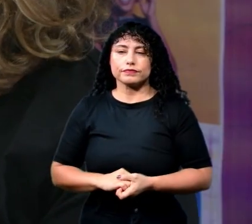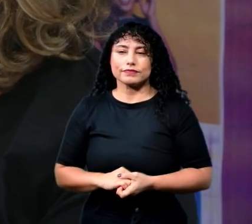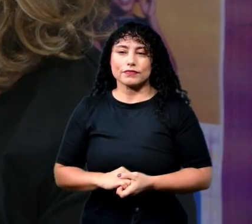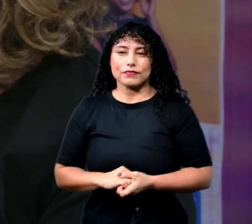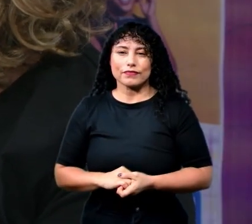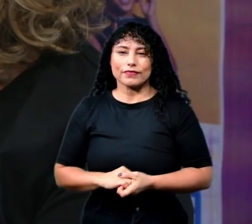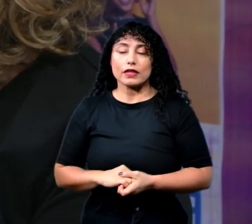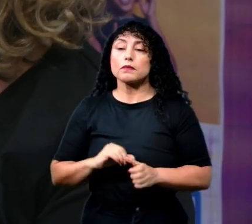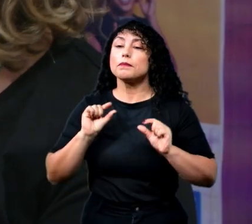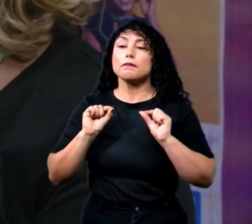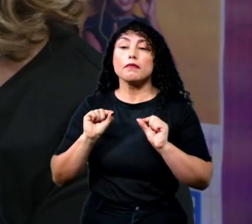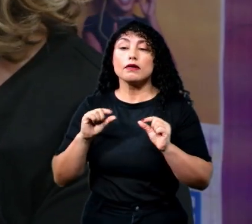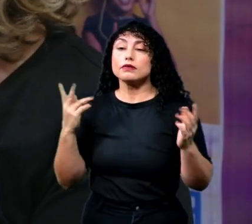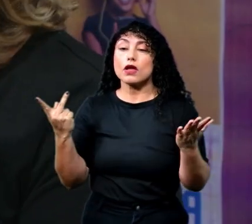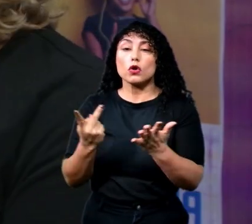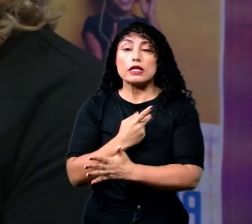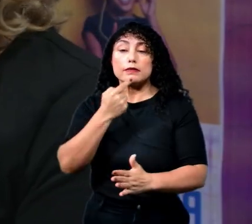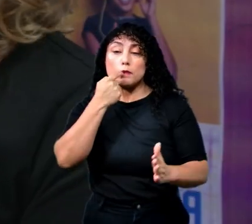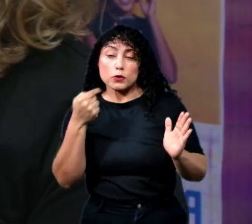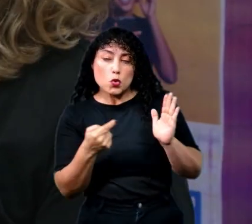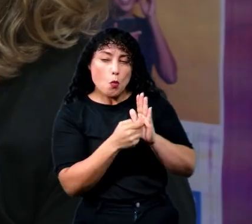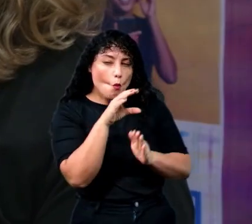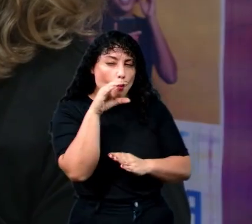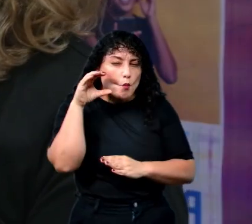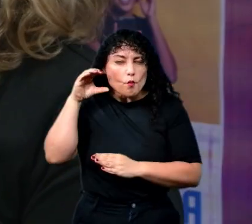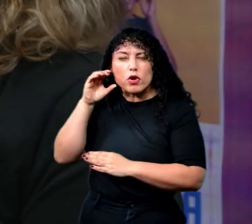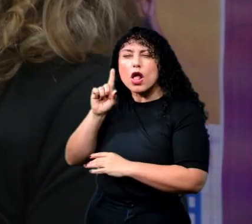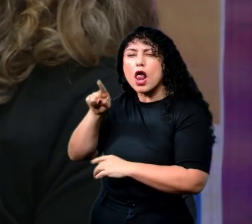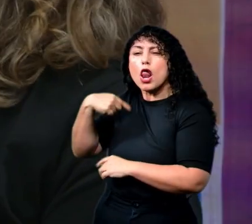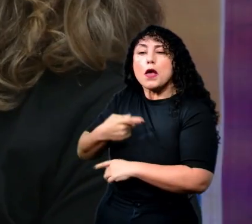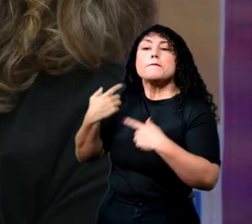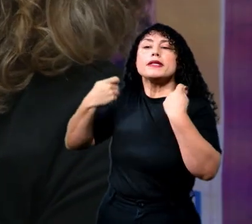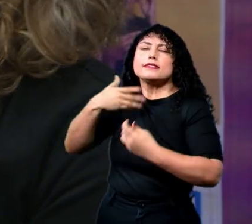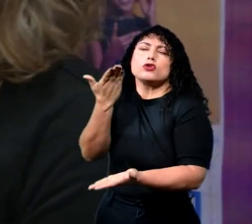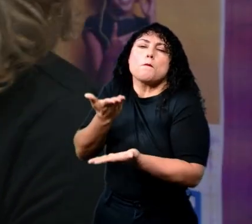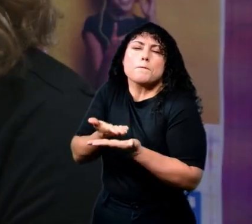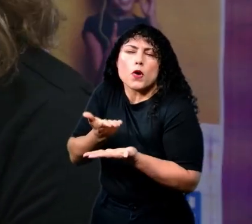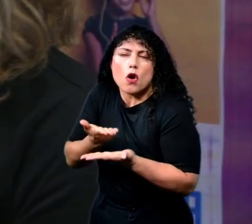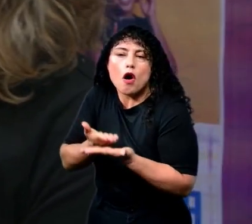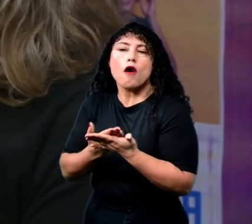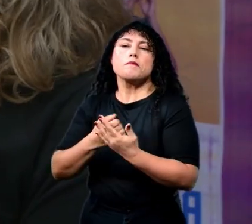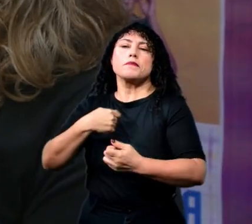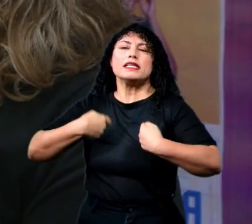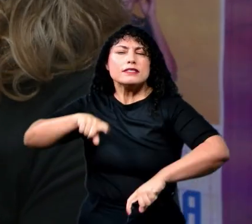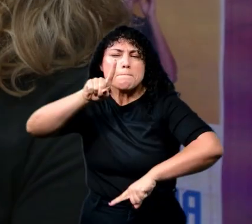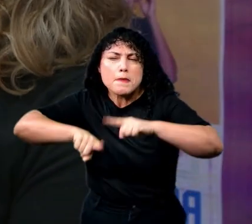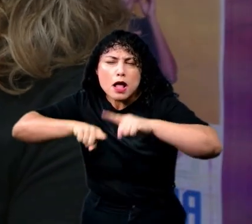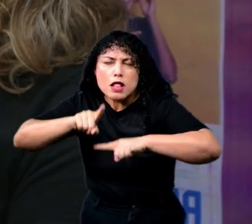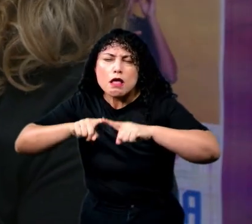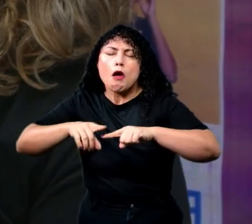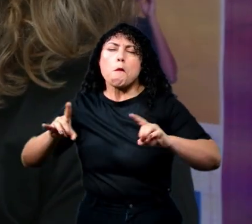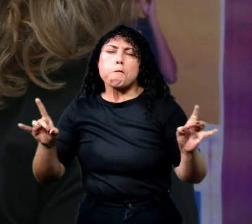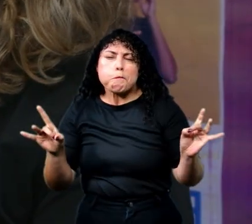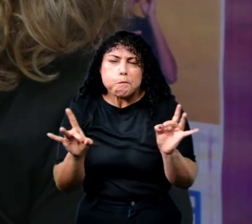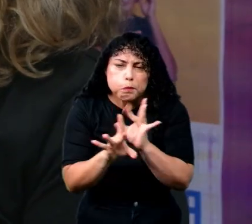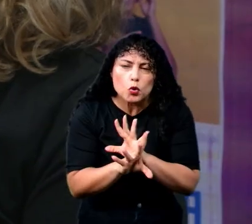Mas o que acontece? Se é uma denúncia anônima, aí sim que a gente precisa de provas, a gente precisa dessa materialidade, né? Para que a